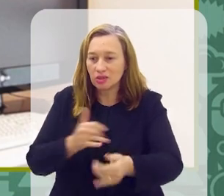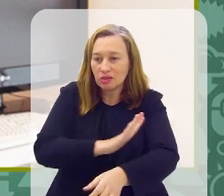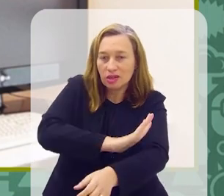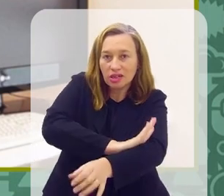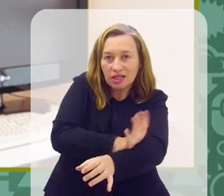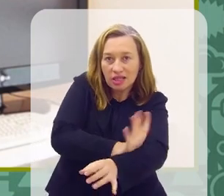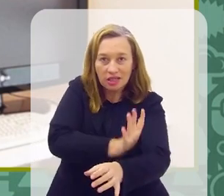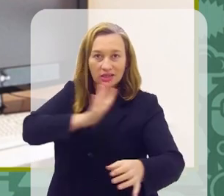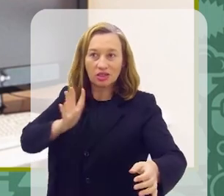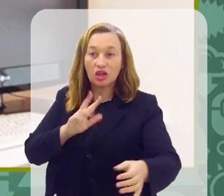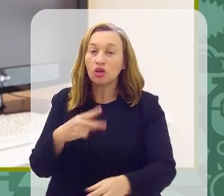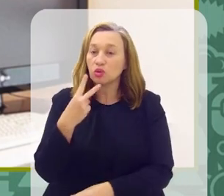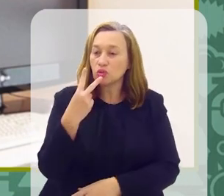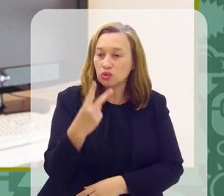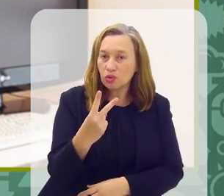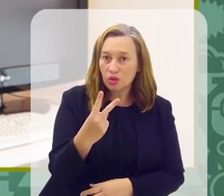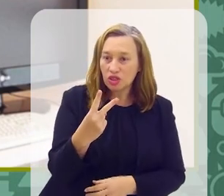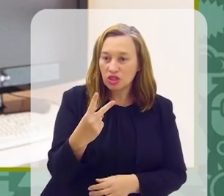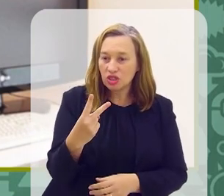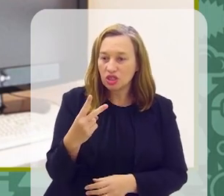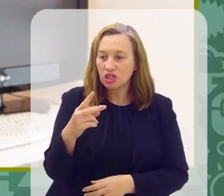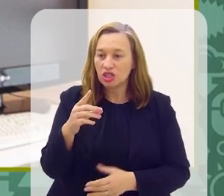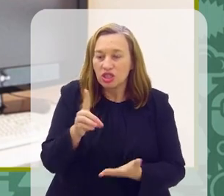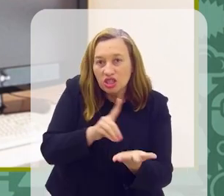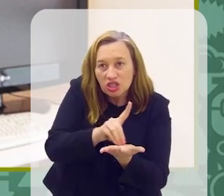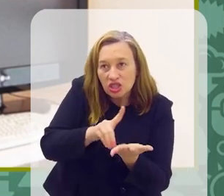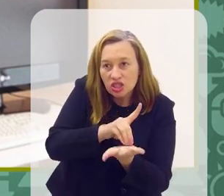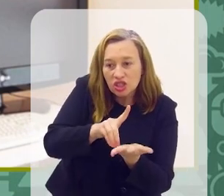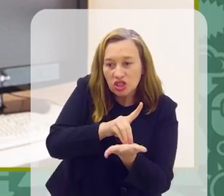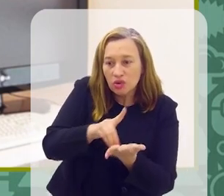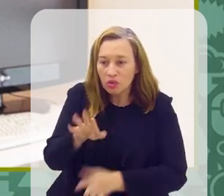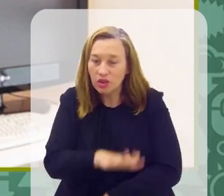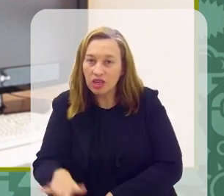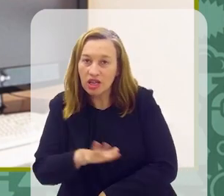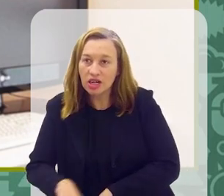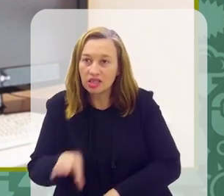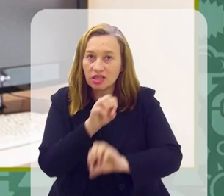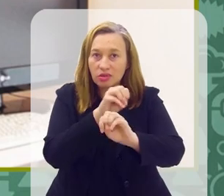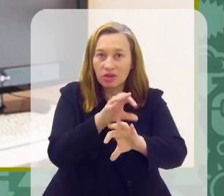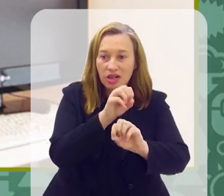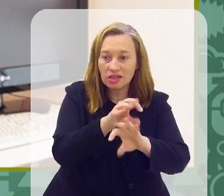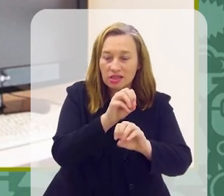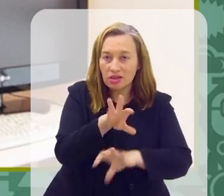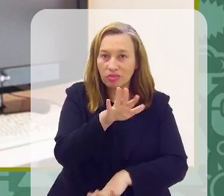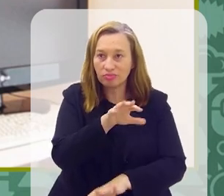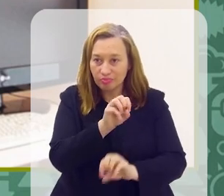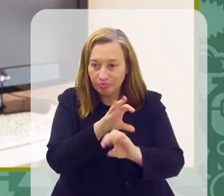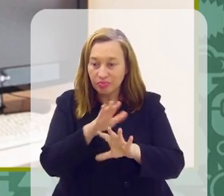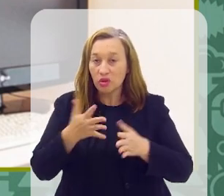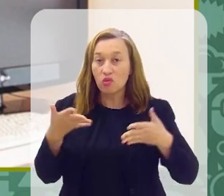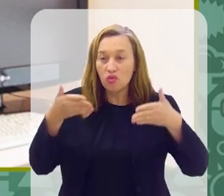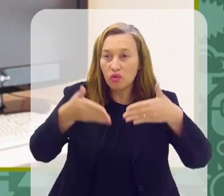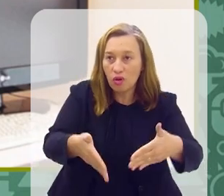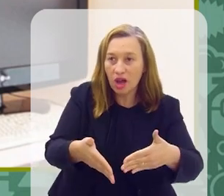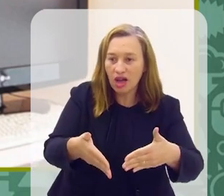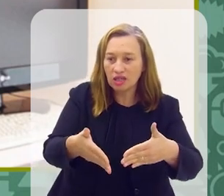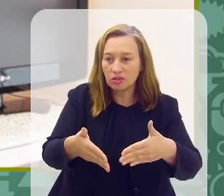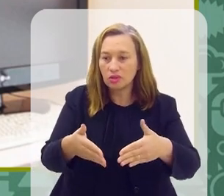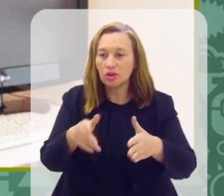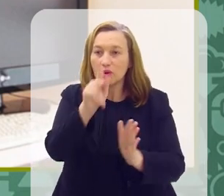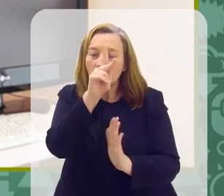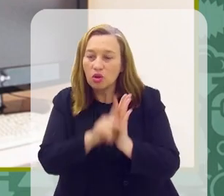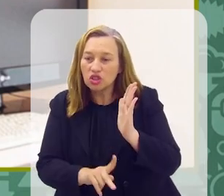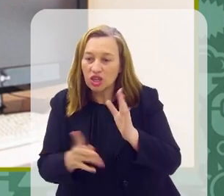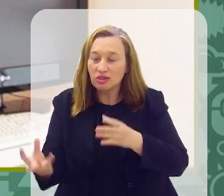lançados hoje, a partir do seu trabalho com crianças da educação infantil, criou o seu maior projeto dentro